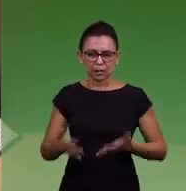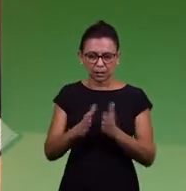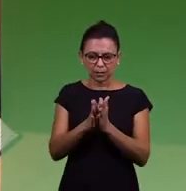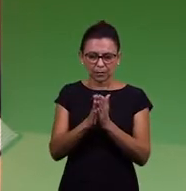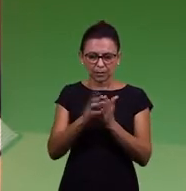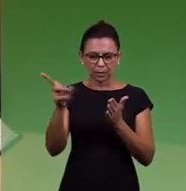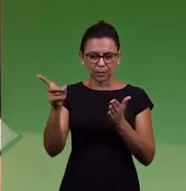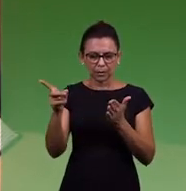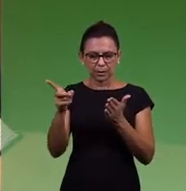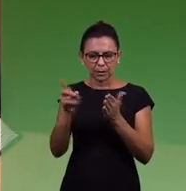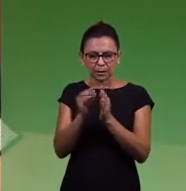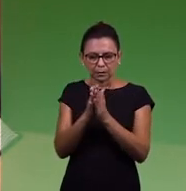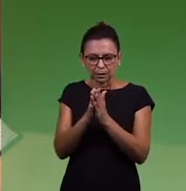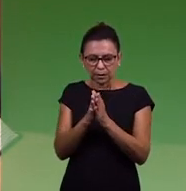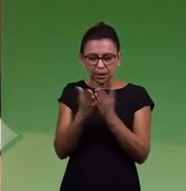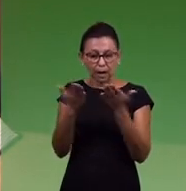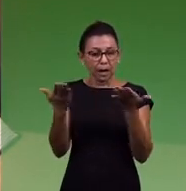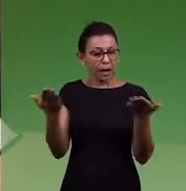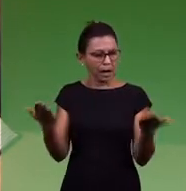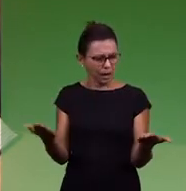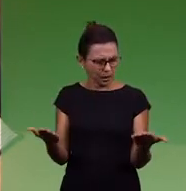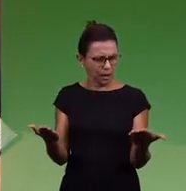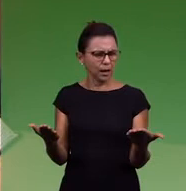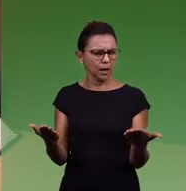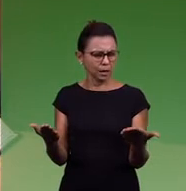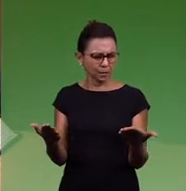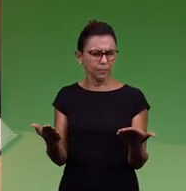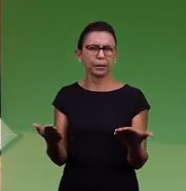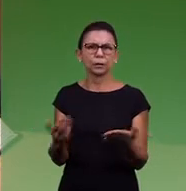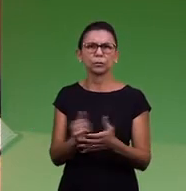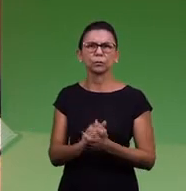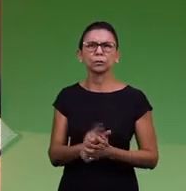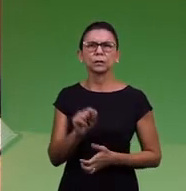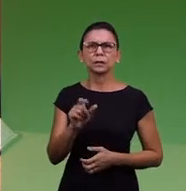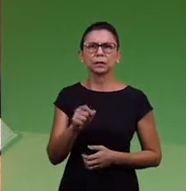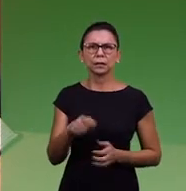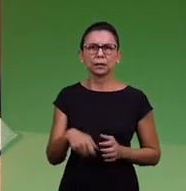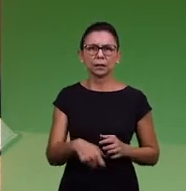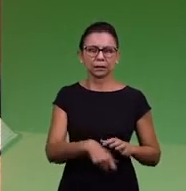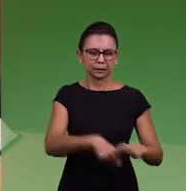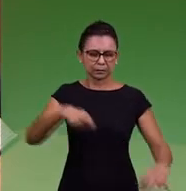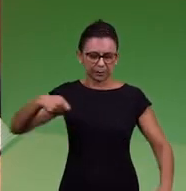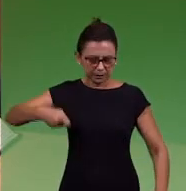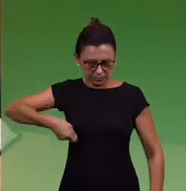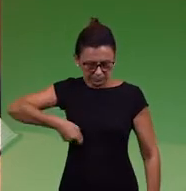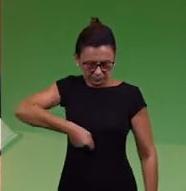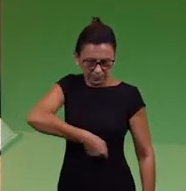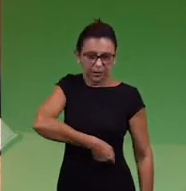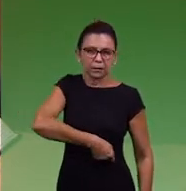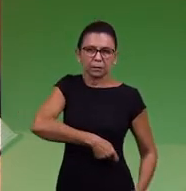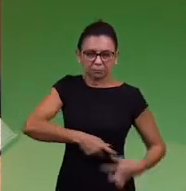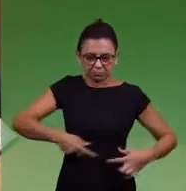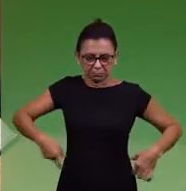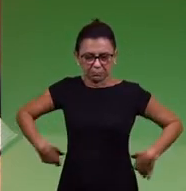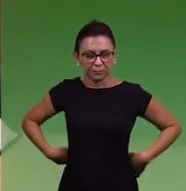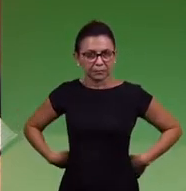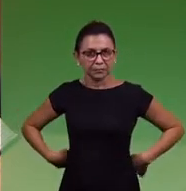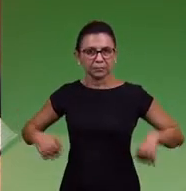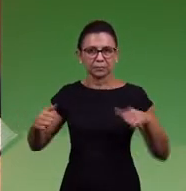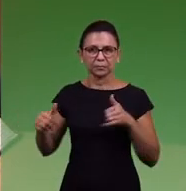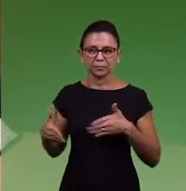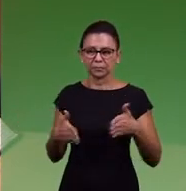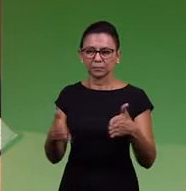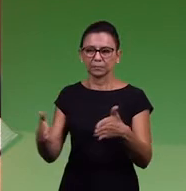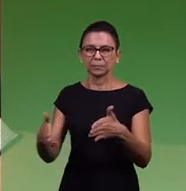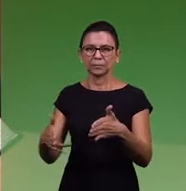está falando, isso é a destreza. Espada à cinta, o que é espada à cinta? É o caminhar na revelação do Espírito